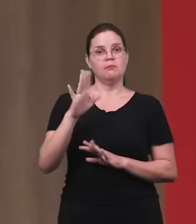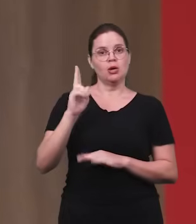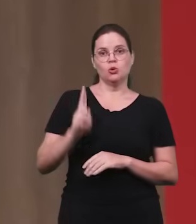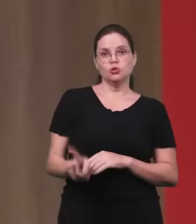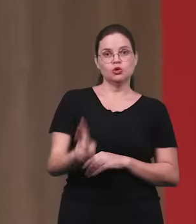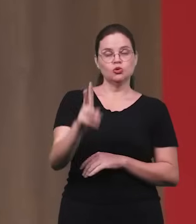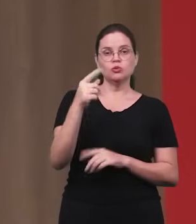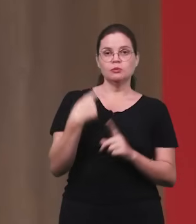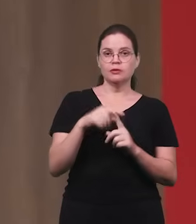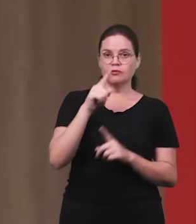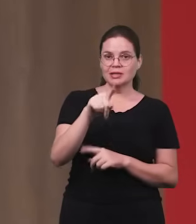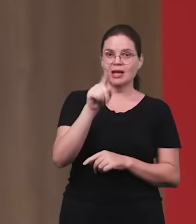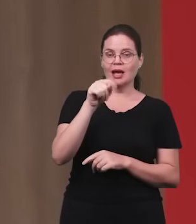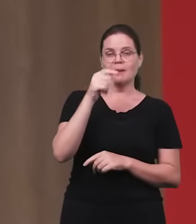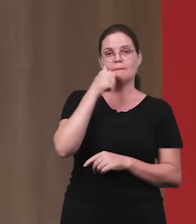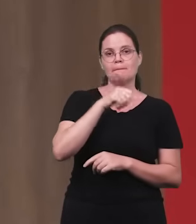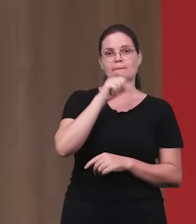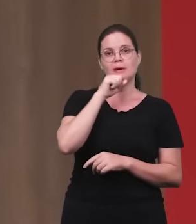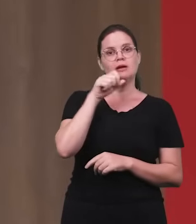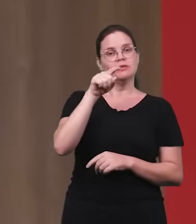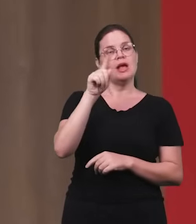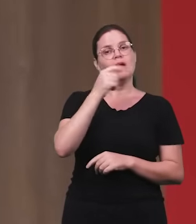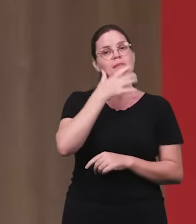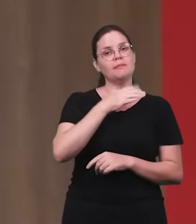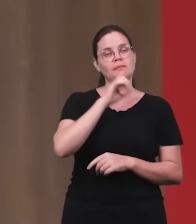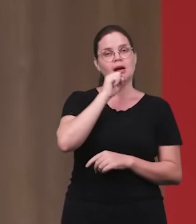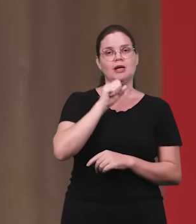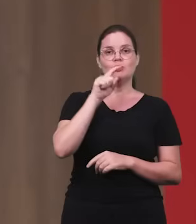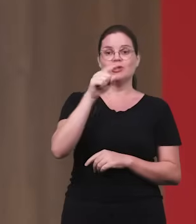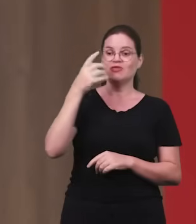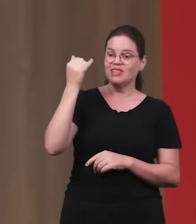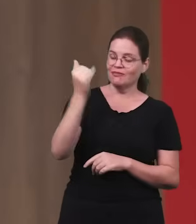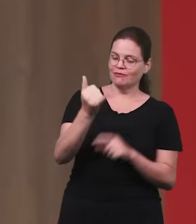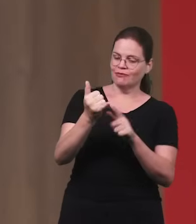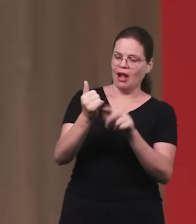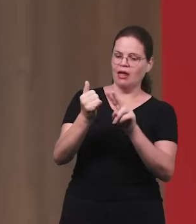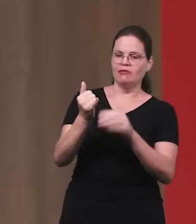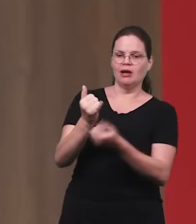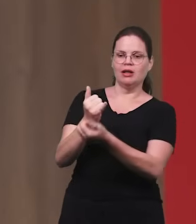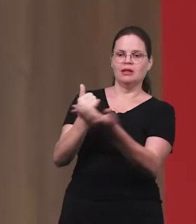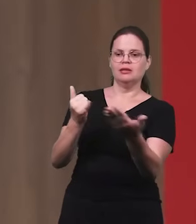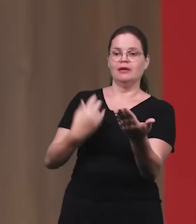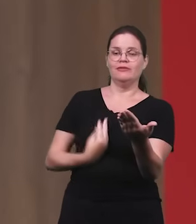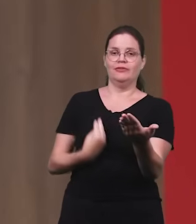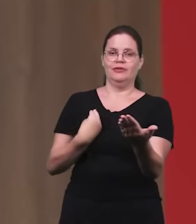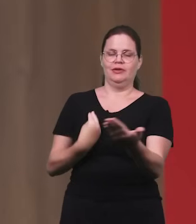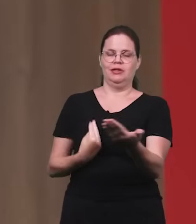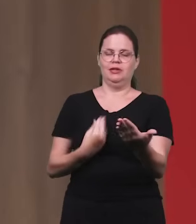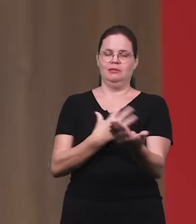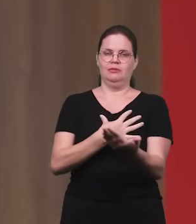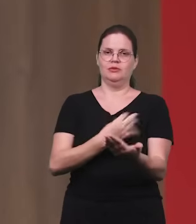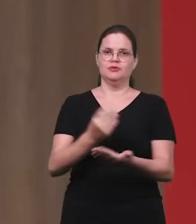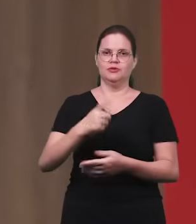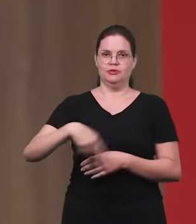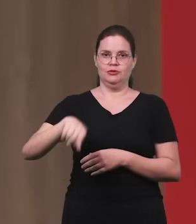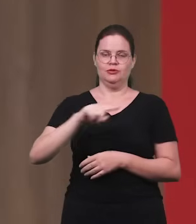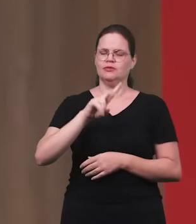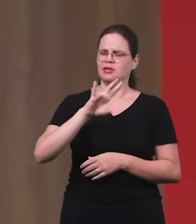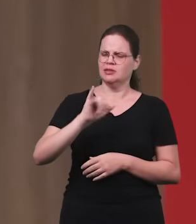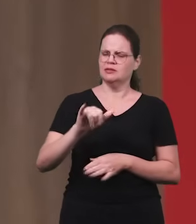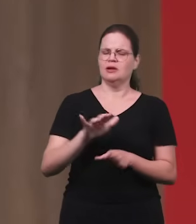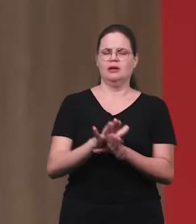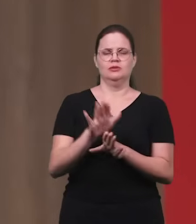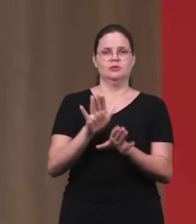porque você é pai, você é mãe, e a sua palavra, ela vai gerar vida no coração dos filhos. Tanto